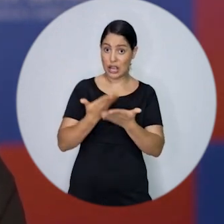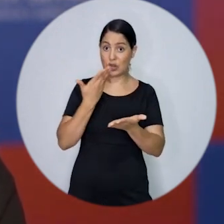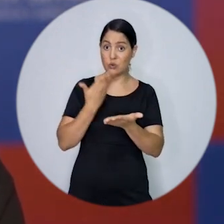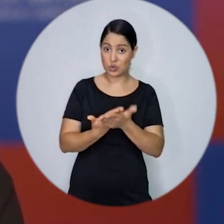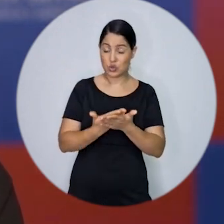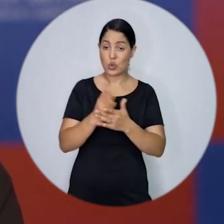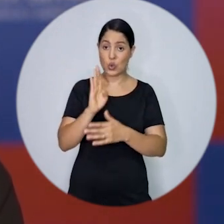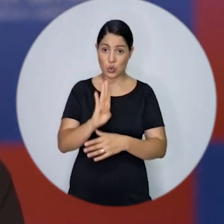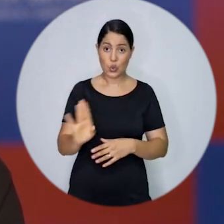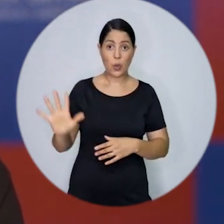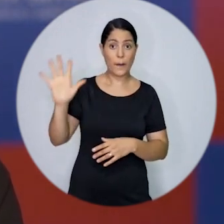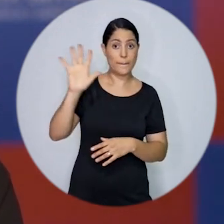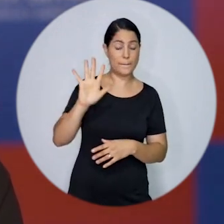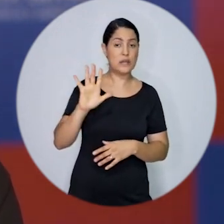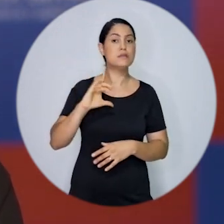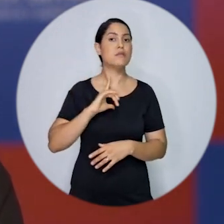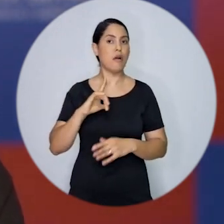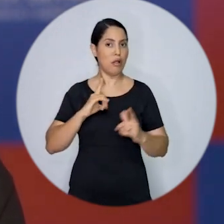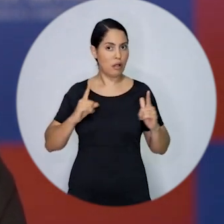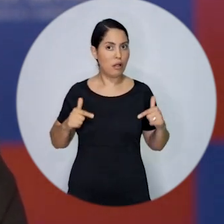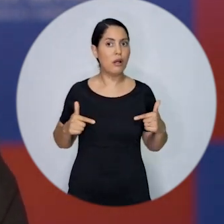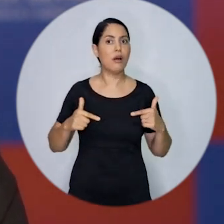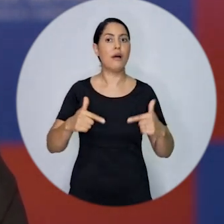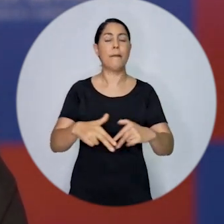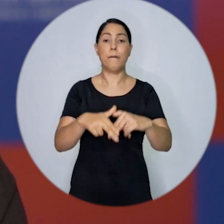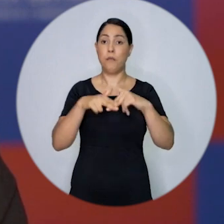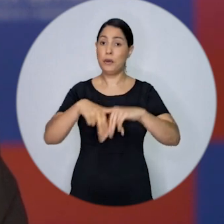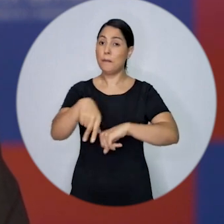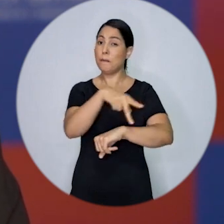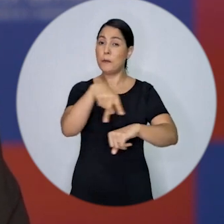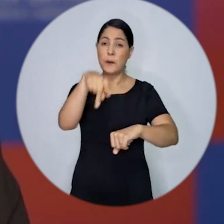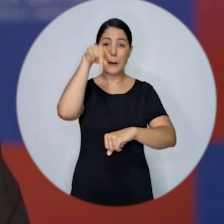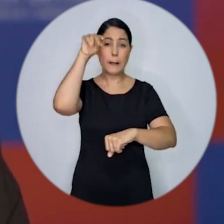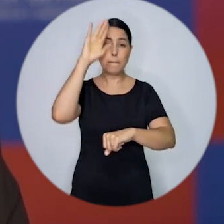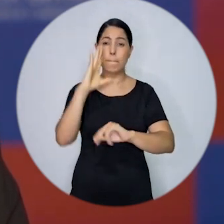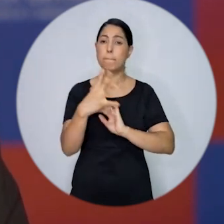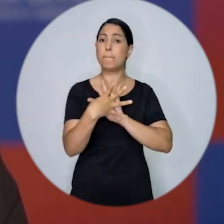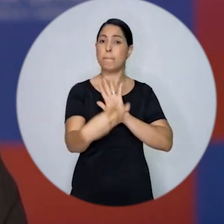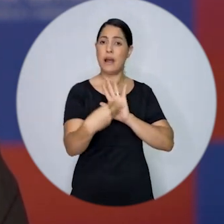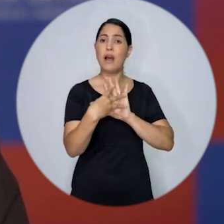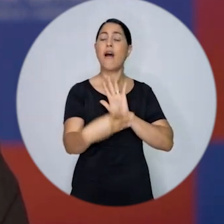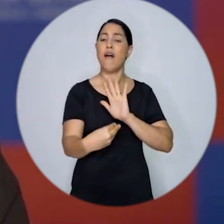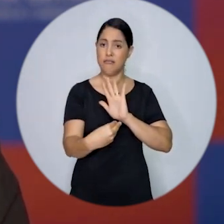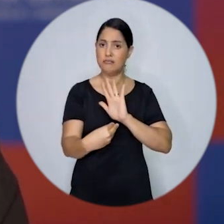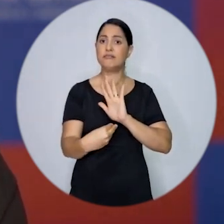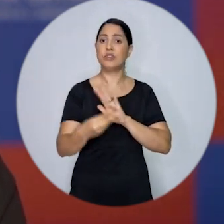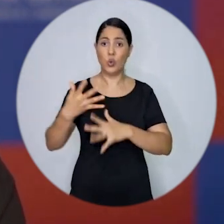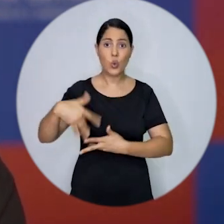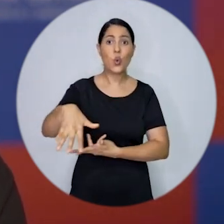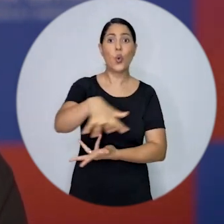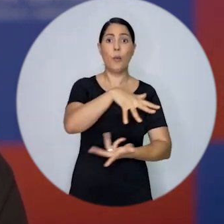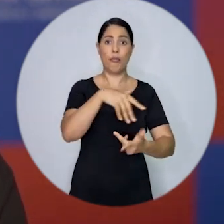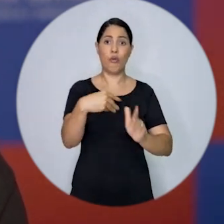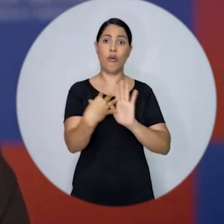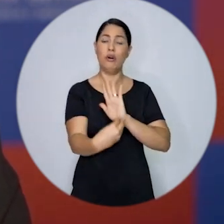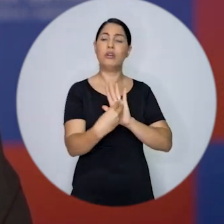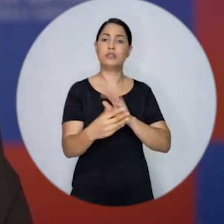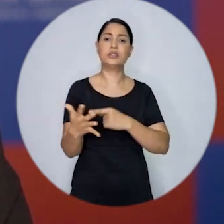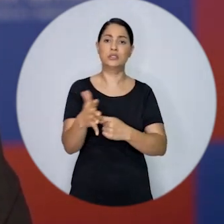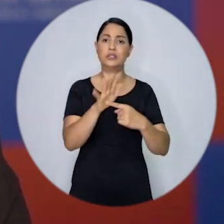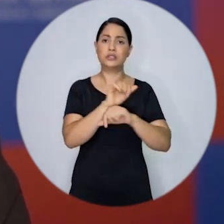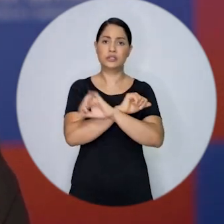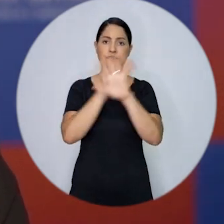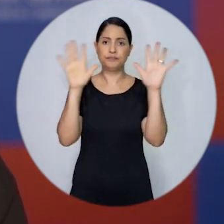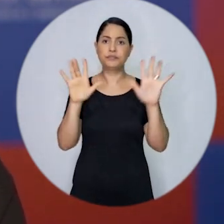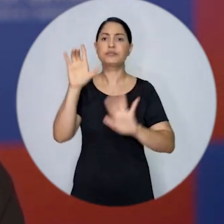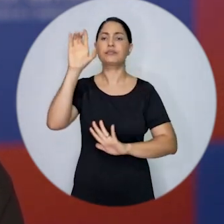direito no Brasil, para dar, a partir daqui, um exemplo para o país e também para o mundo, no sentido de